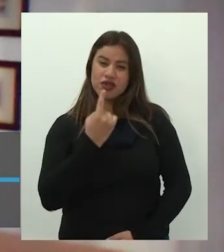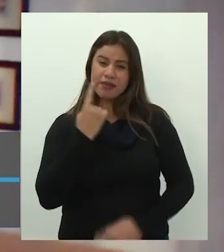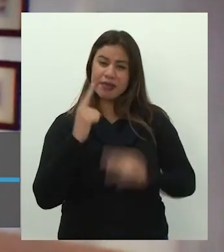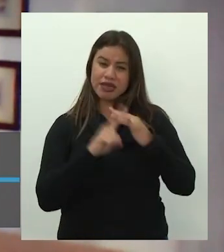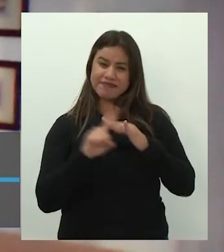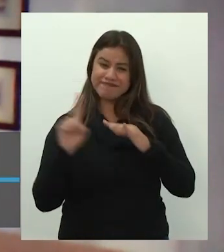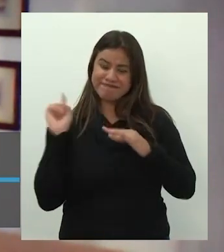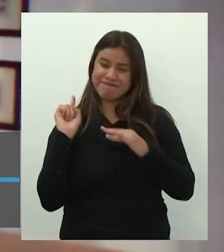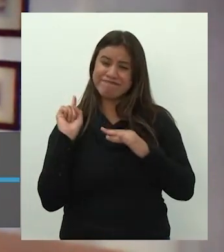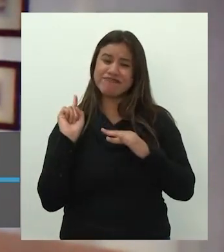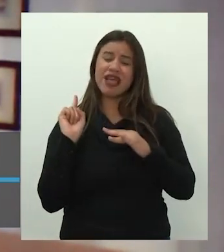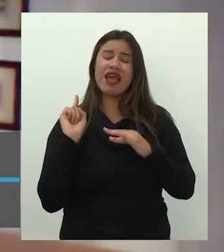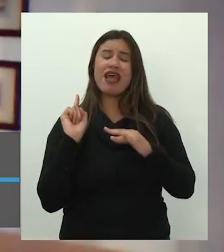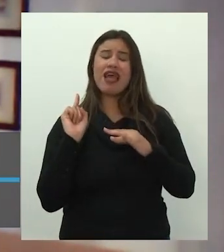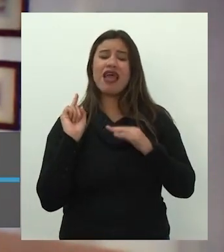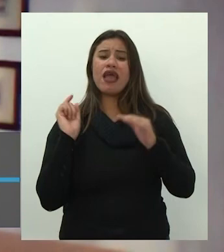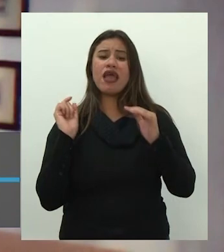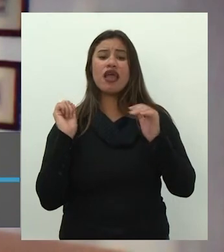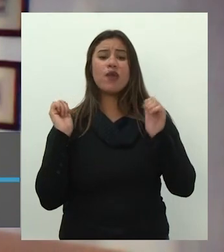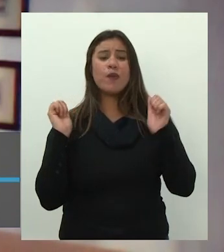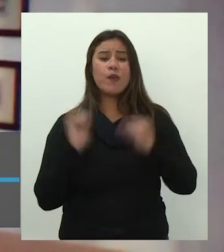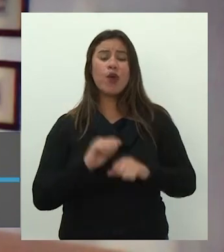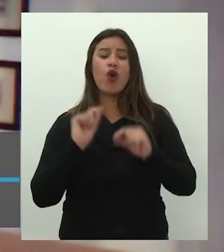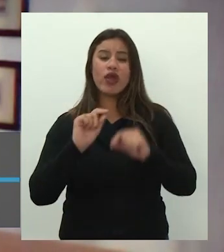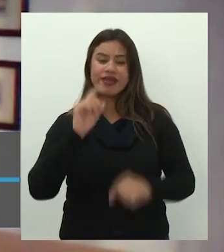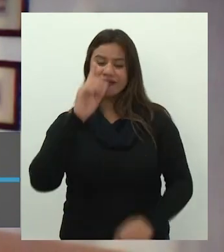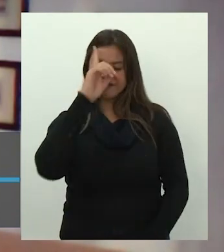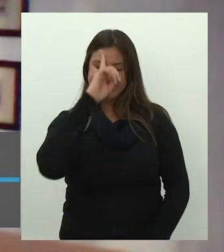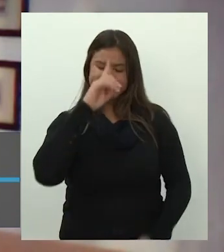causa depressão em idosos.